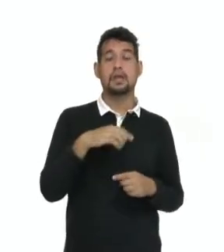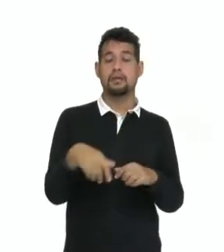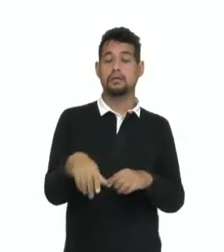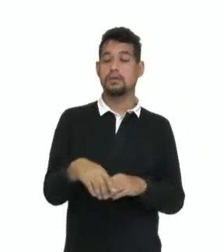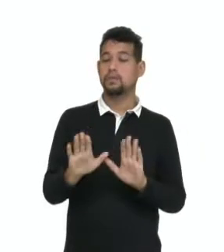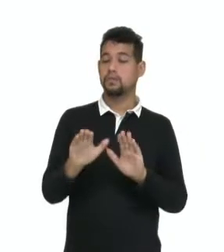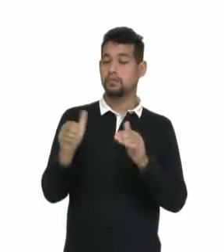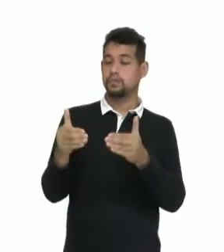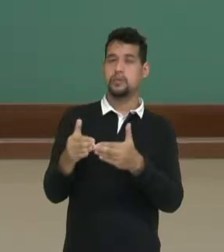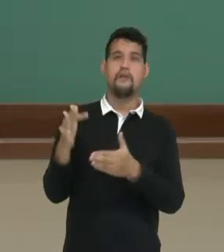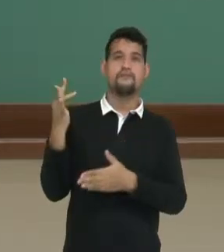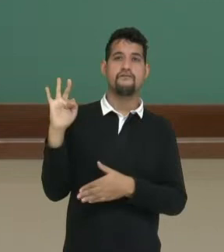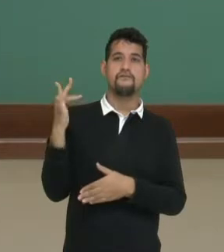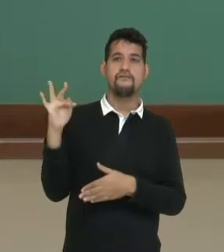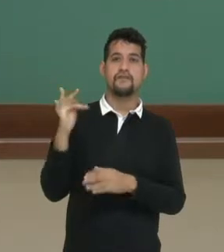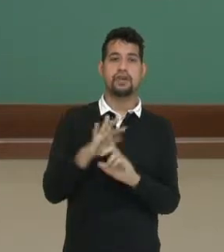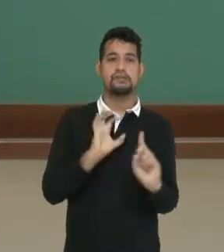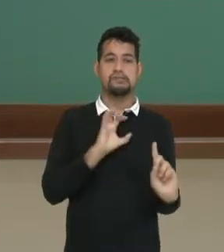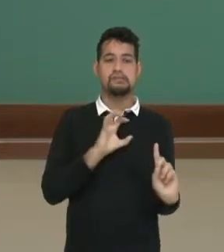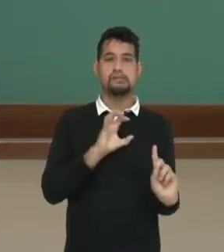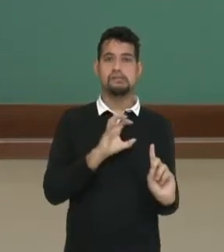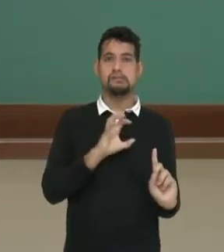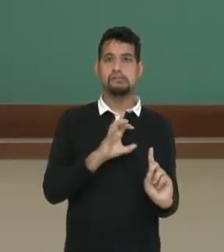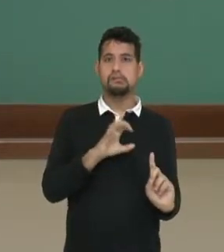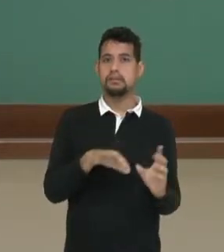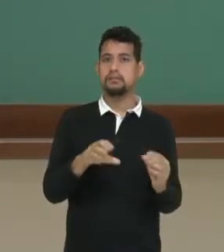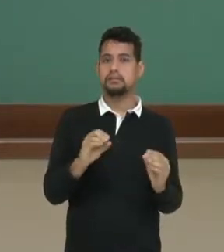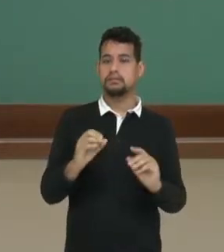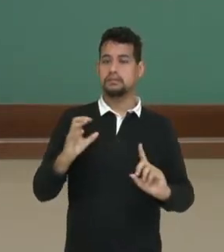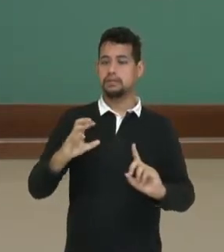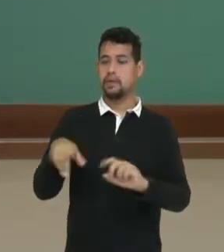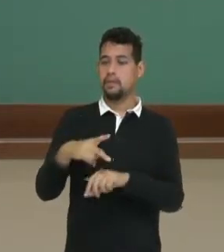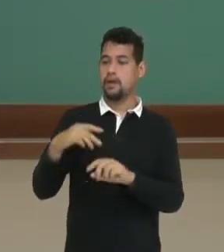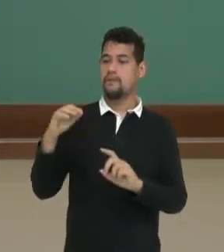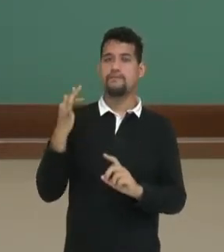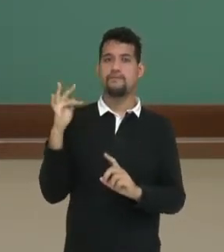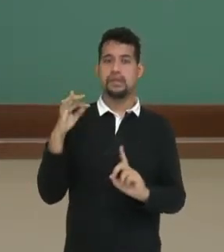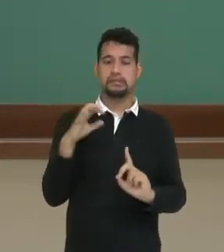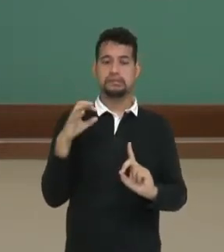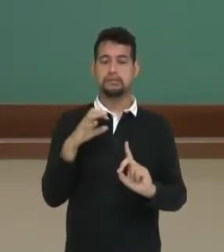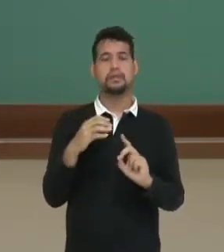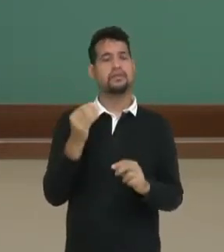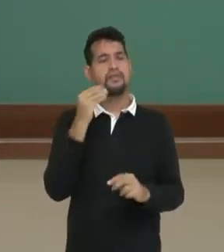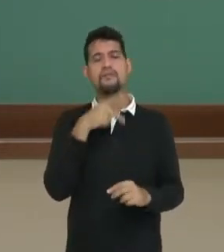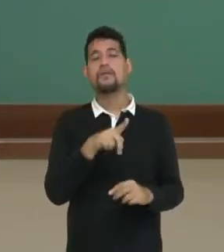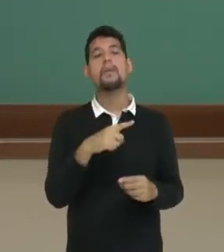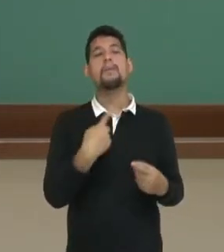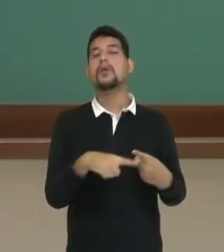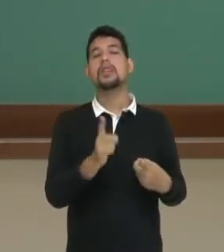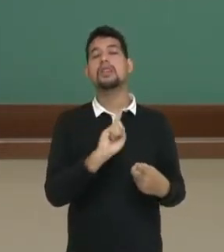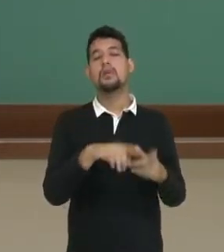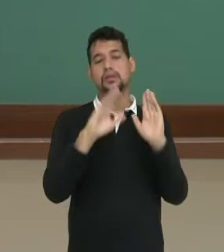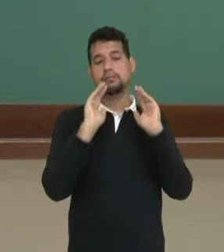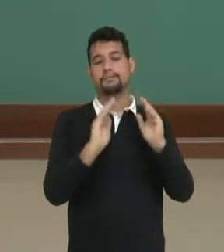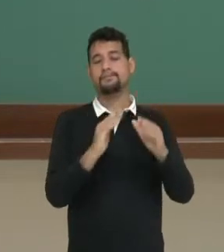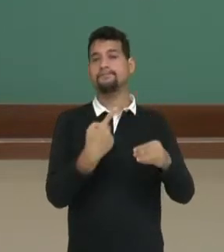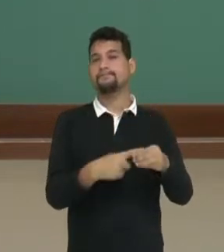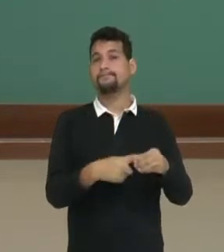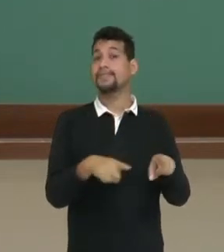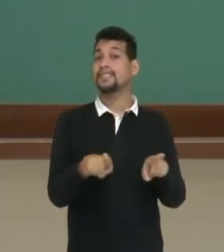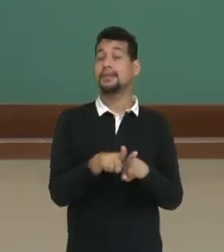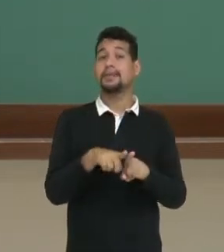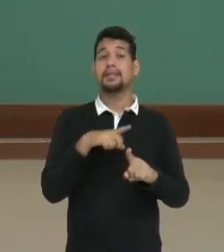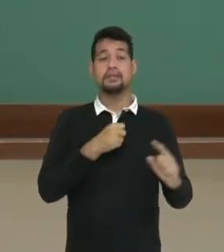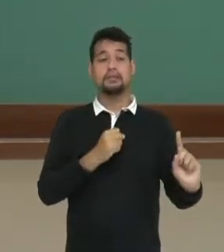franceses, né, ameaçando invadir o seu território por conta do desrespeito ao bloqueio continental. Por outro lado, ele tem as